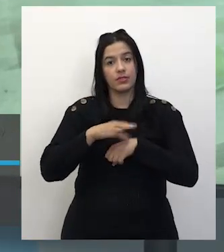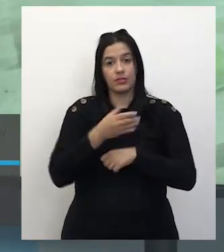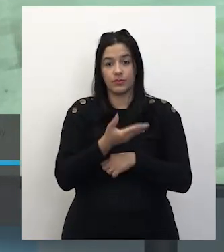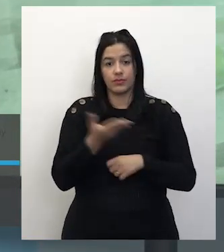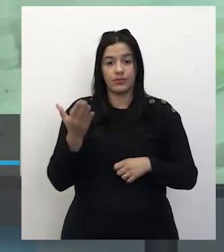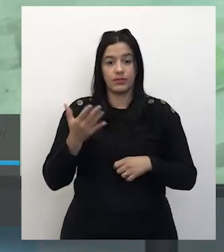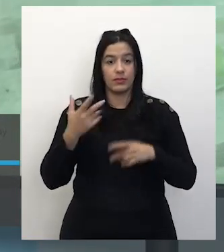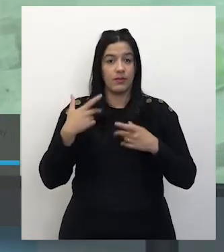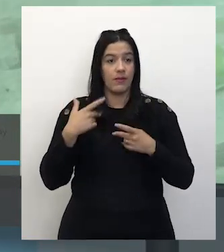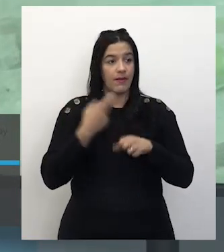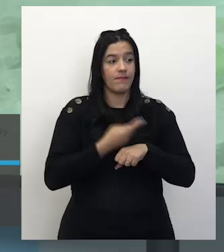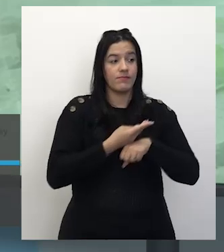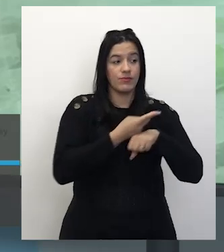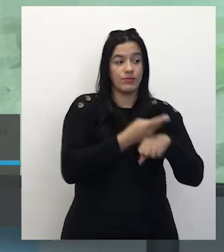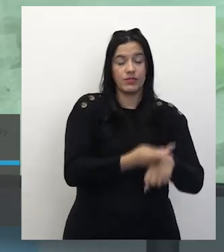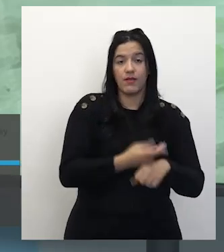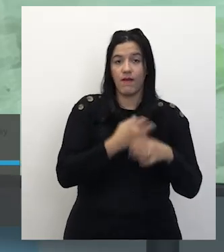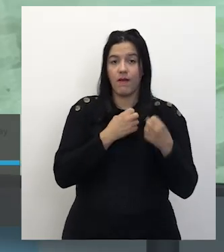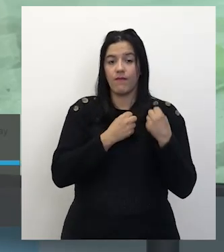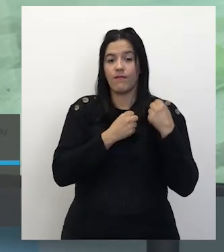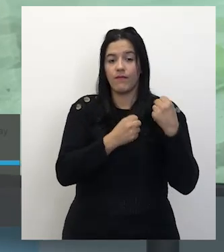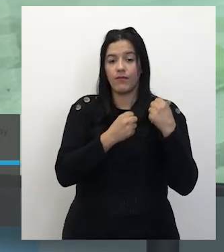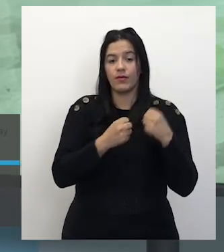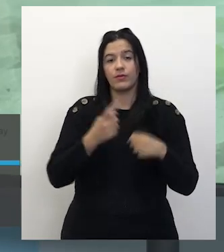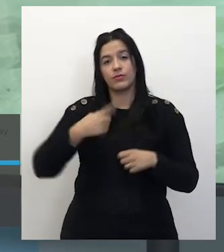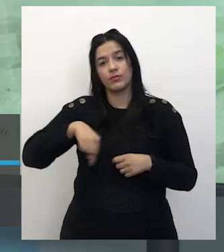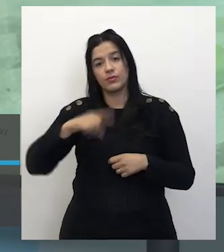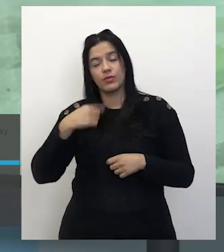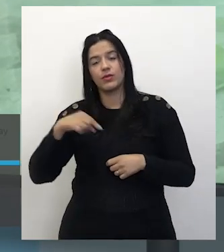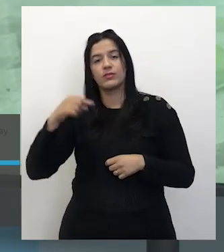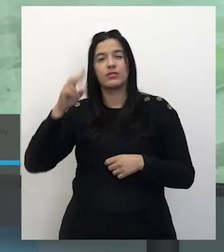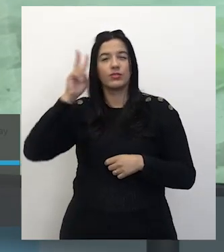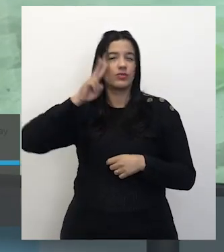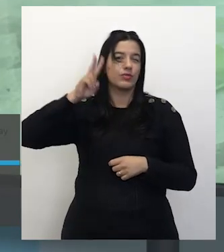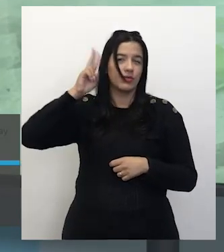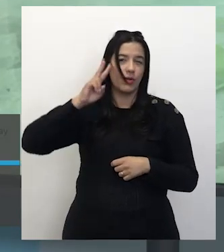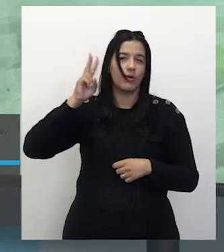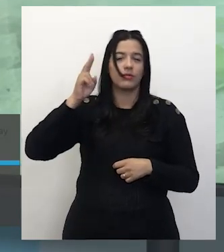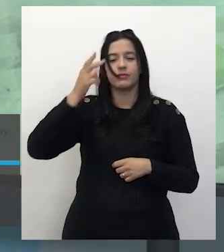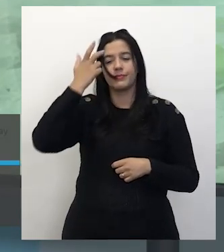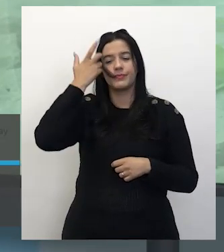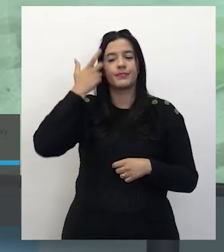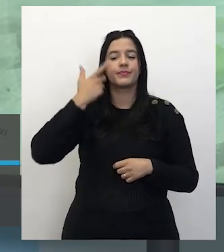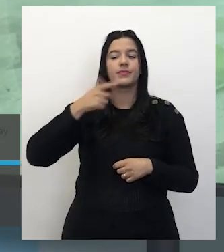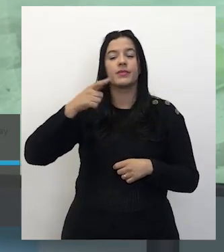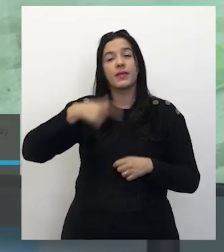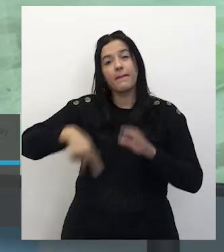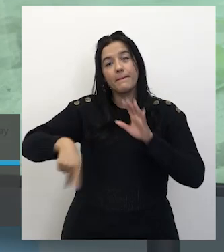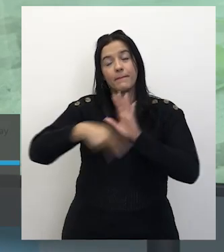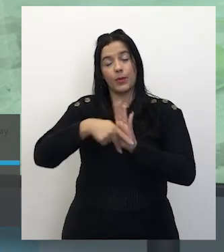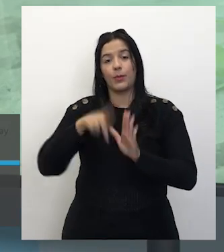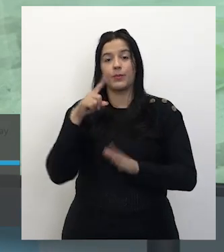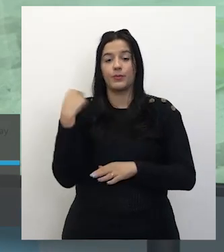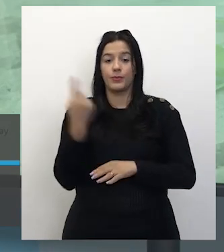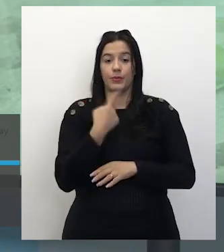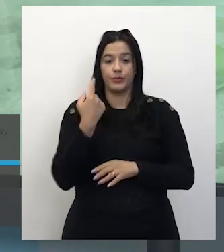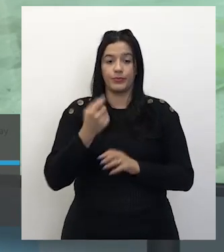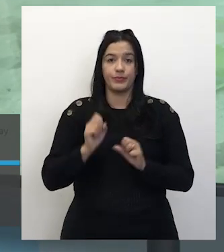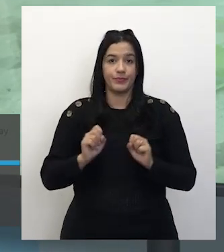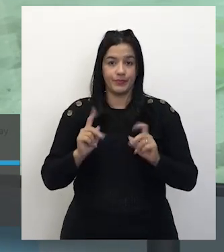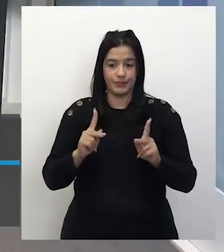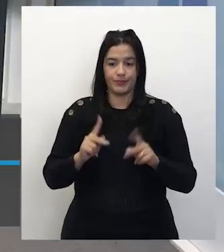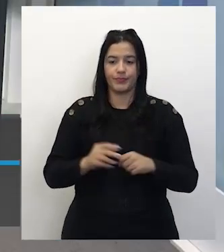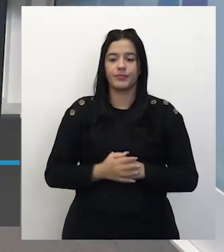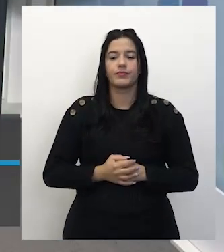buscar fortalecer, né, o nosso folclore, aquilo que a gente tem que é nosso, é propriedade nossa, tá bom?